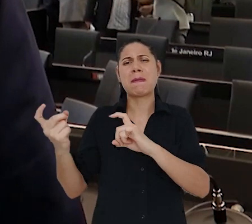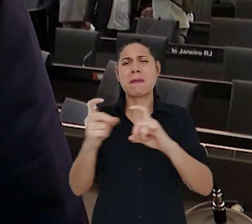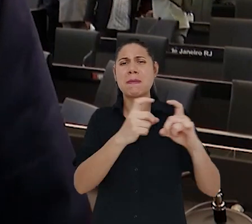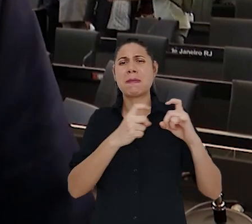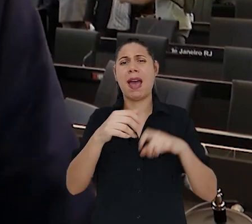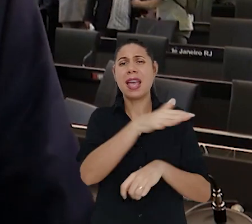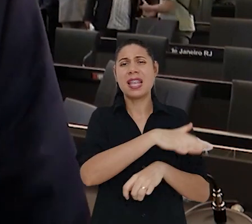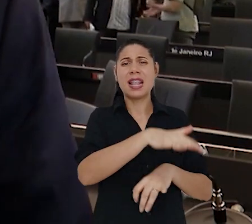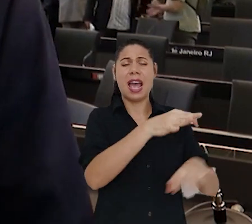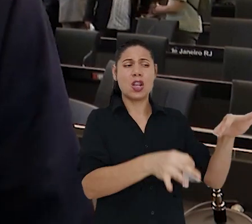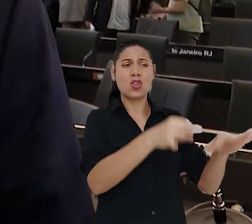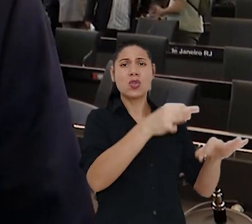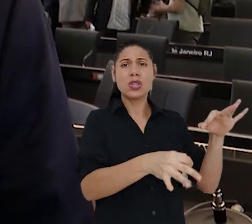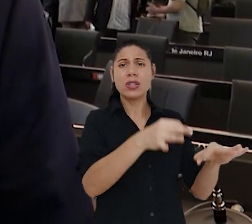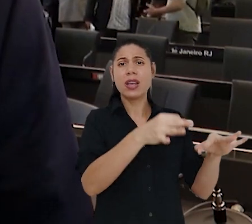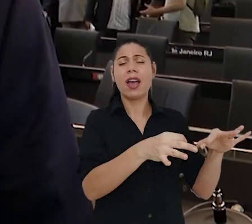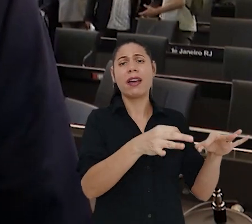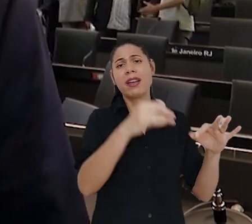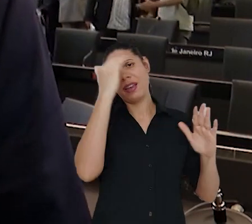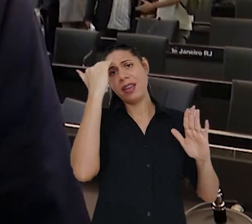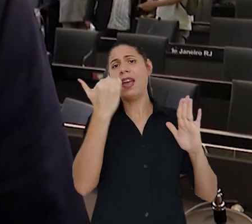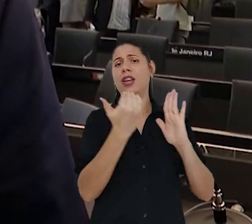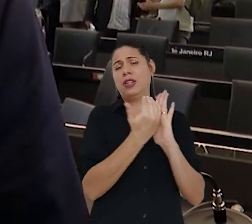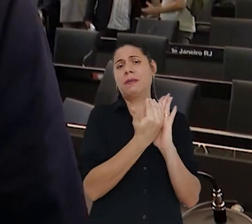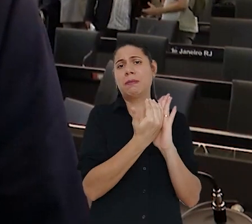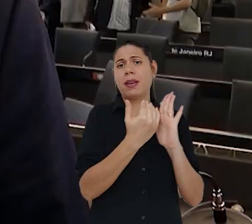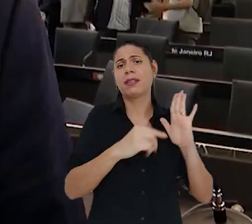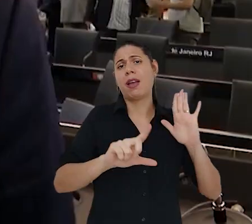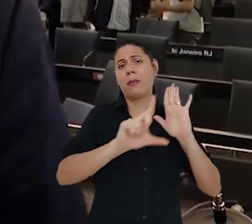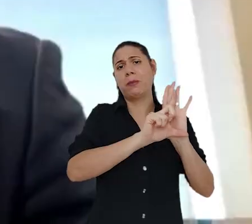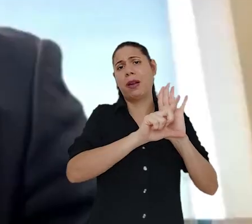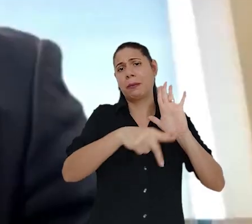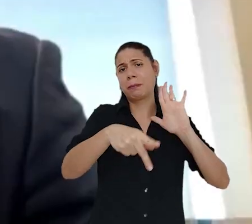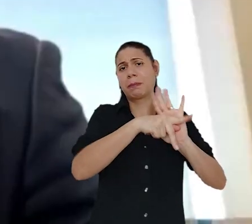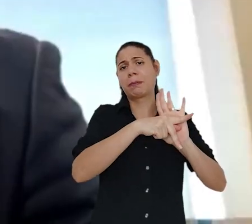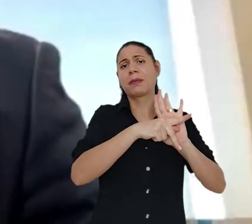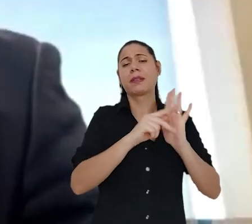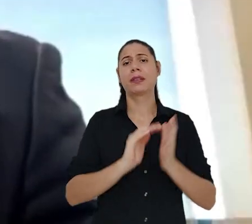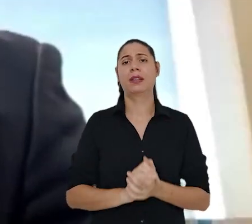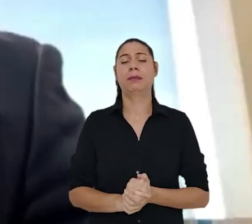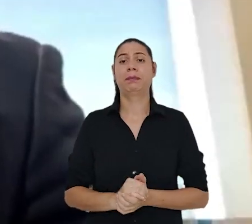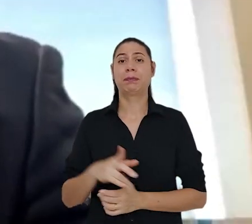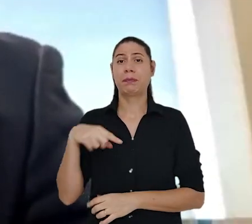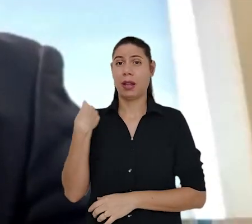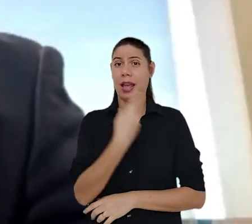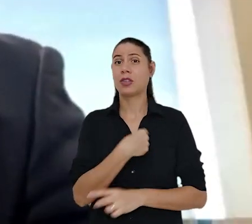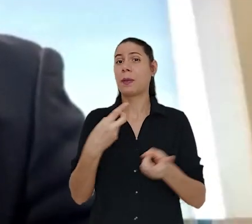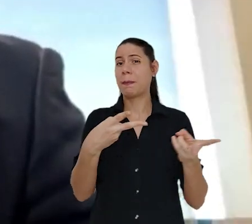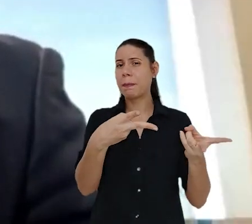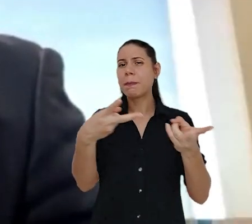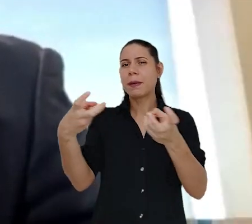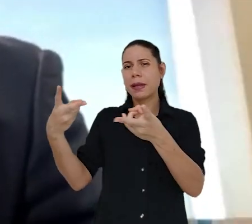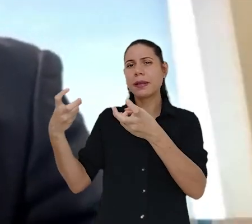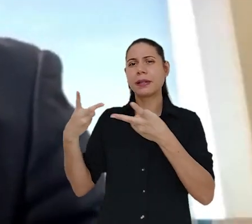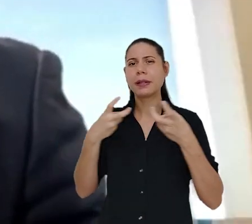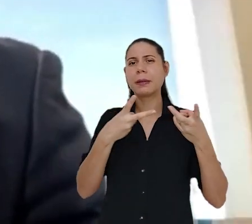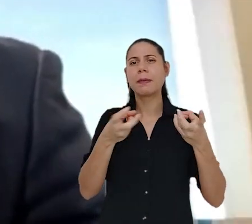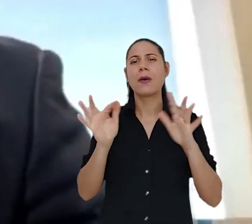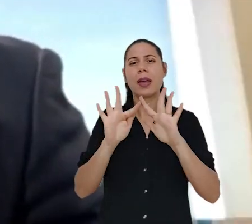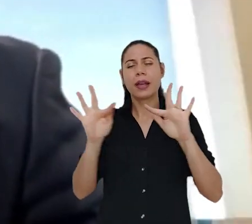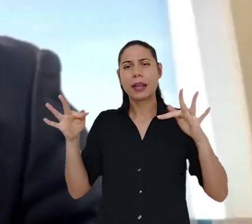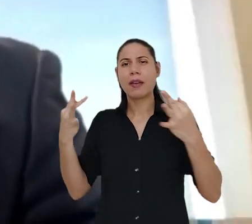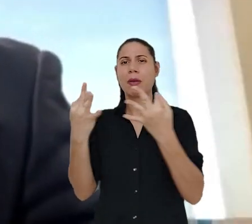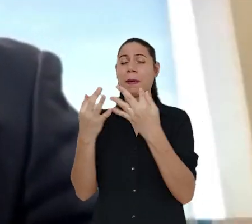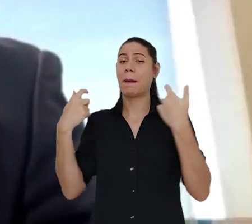do judiciário para o cumprimento irrestrito de uma legislação própria. A gente viu que foi necessário que as famílias